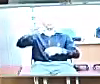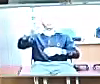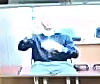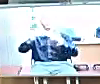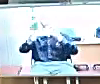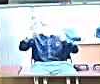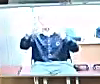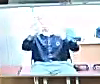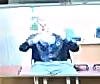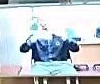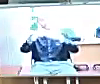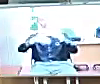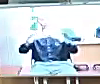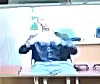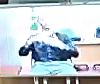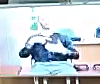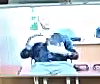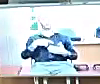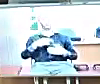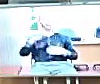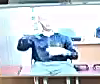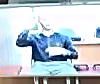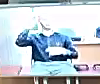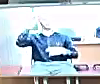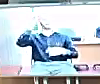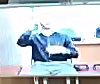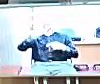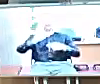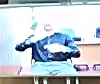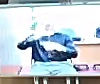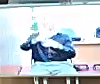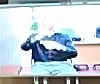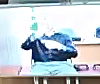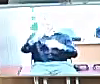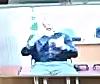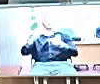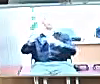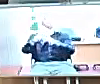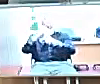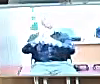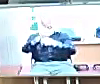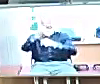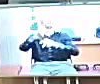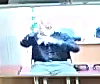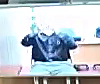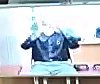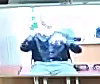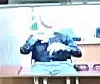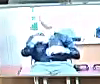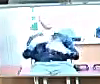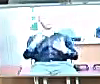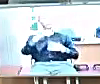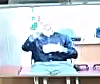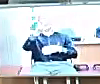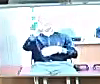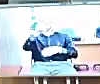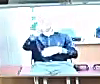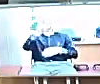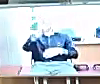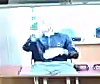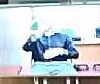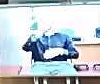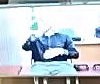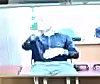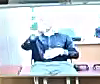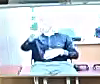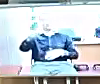então eu acredito que é um item que vai ajudar um pouco as contas públicas mas o a previdência que eu um dos